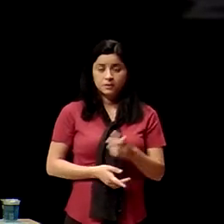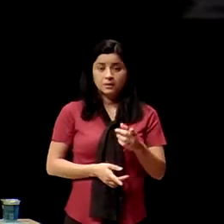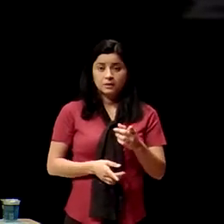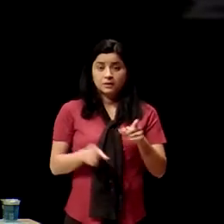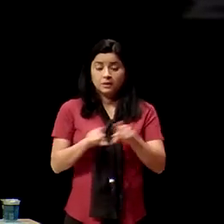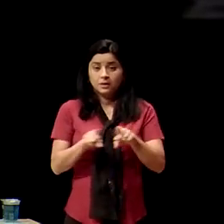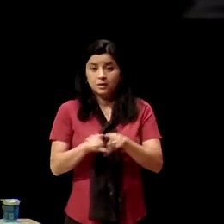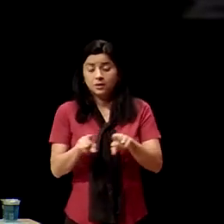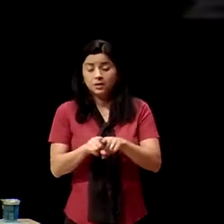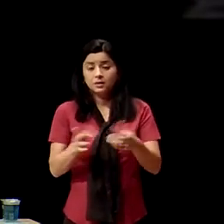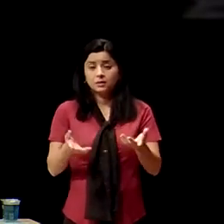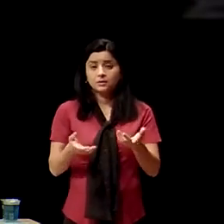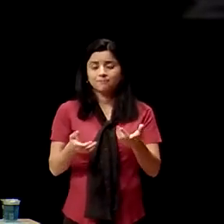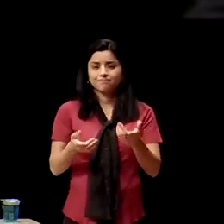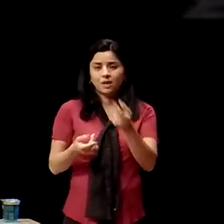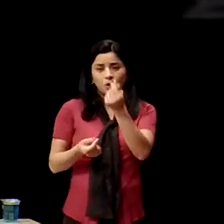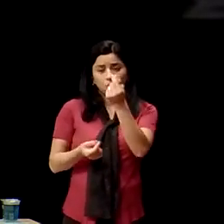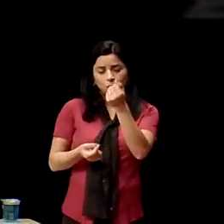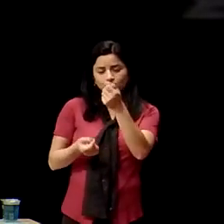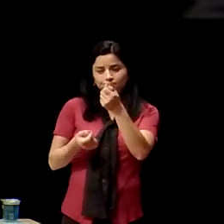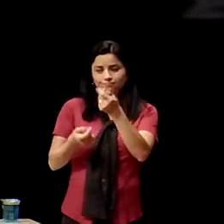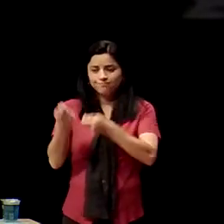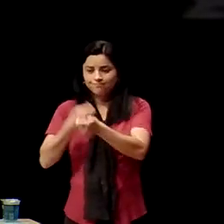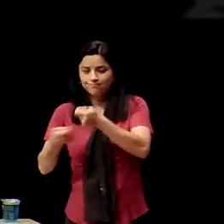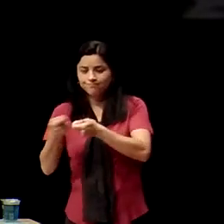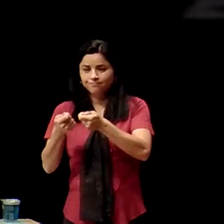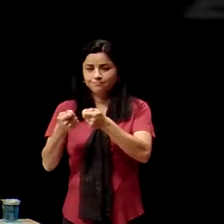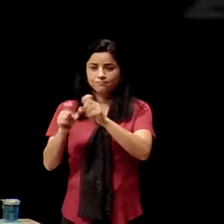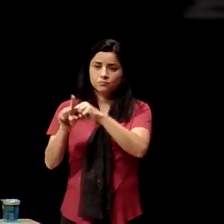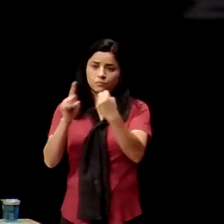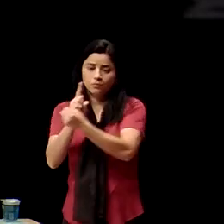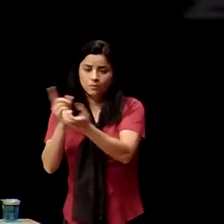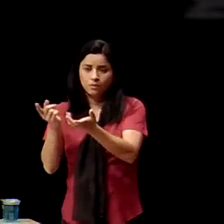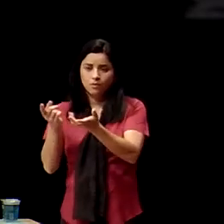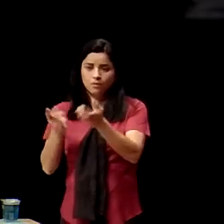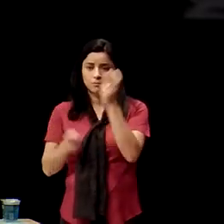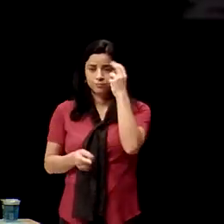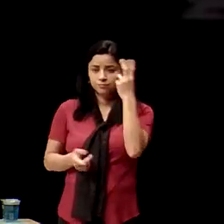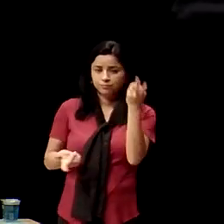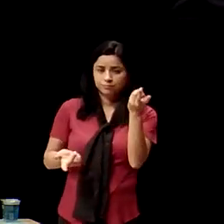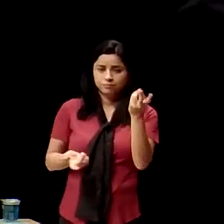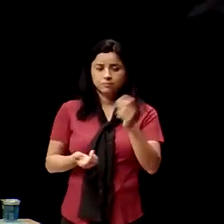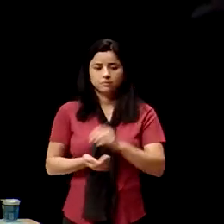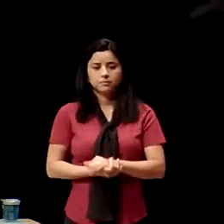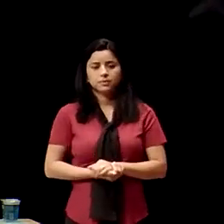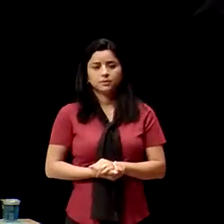os fatores econômicos e sociais, culturais. As